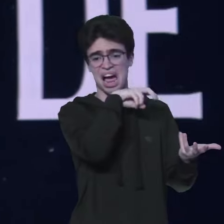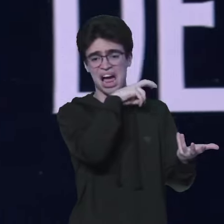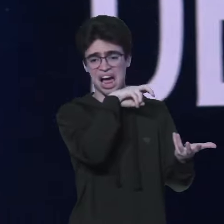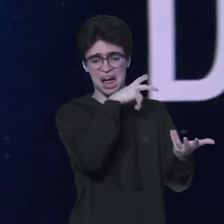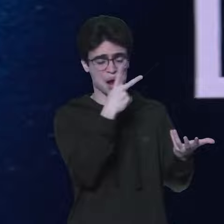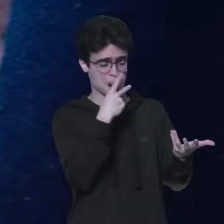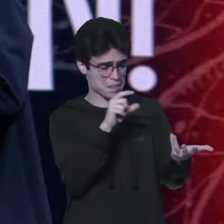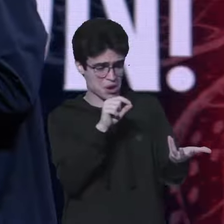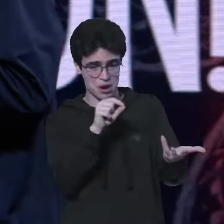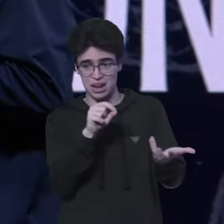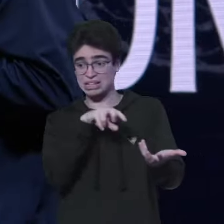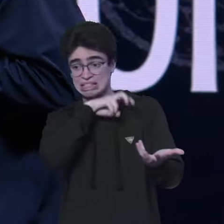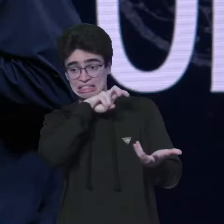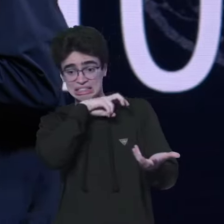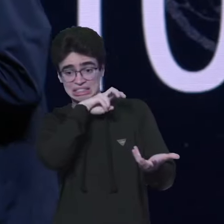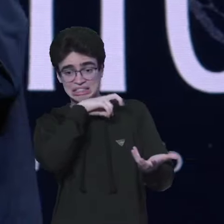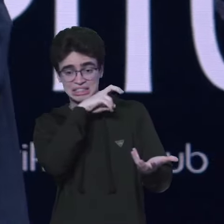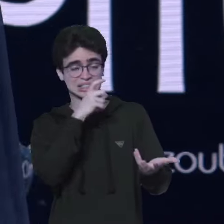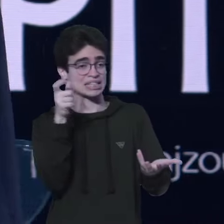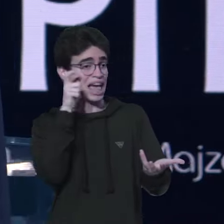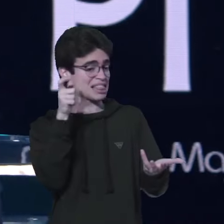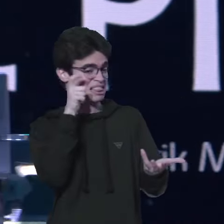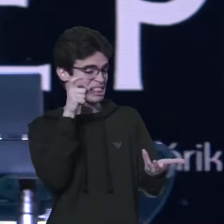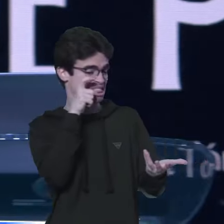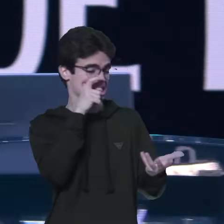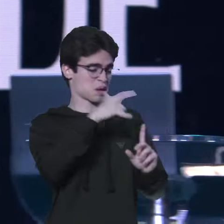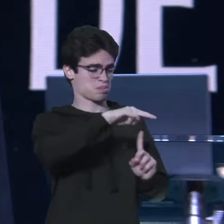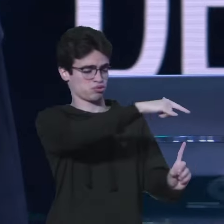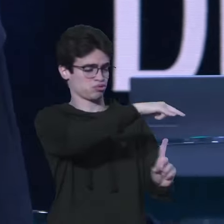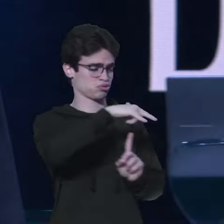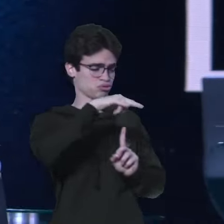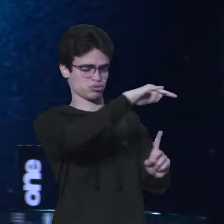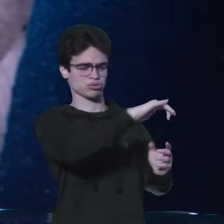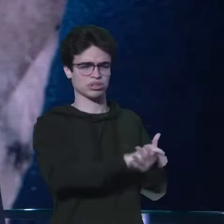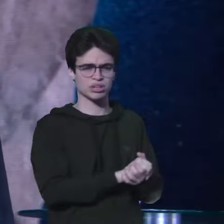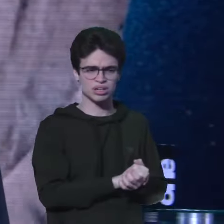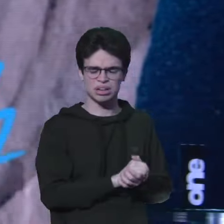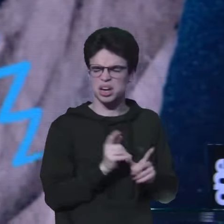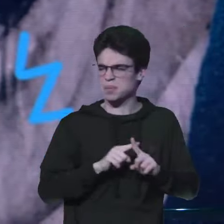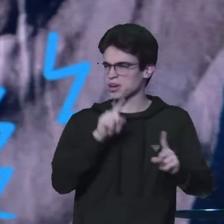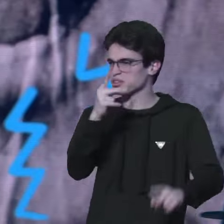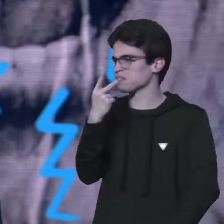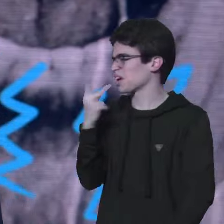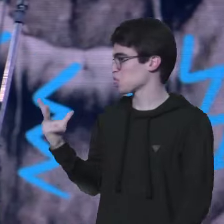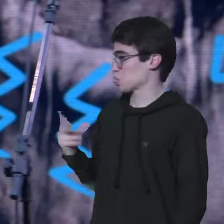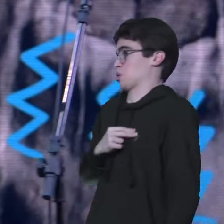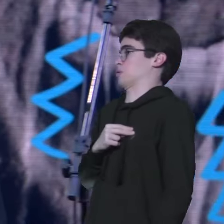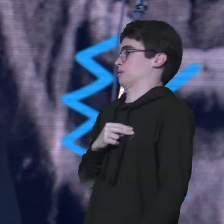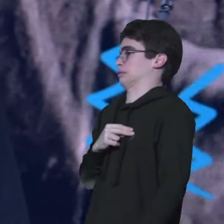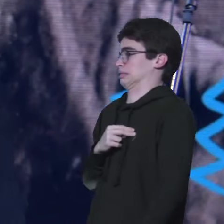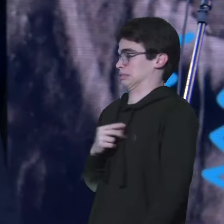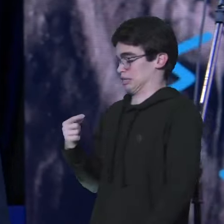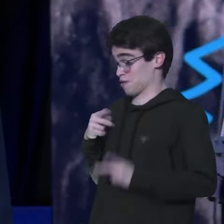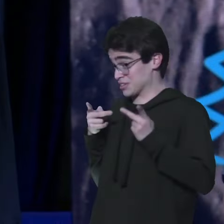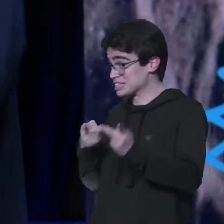por Satanás. E aí você que é visitante, nessa hora você fala, vixe, olha onde meu amigo me